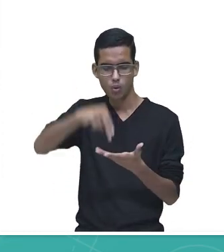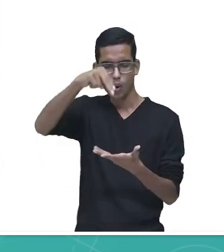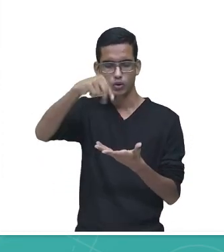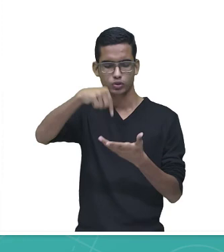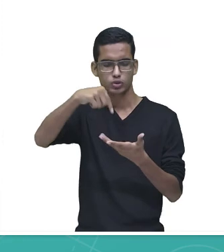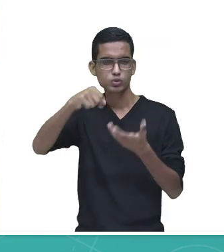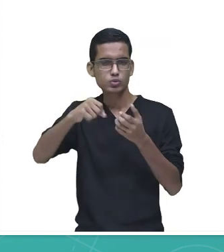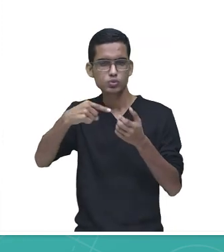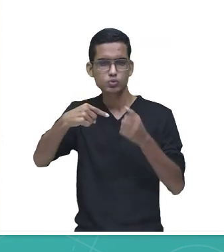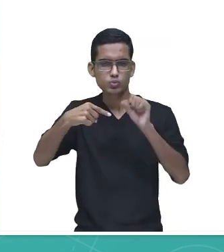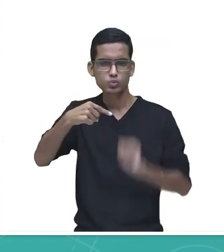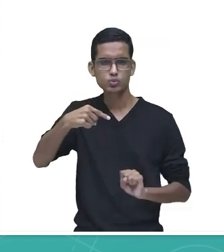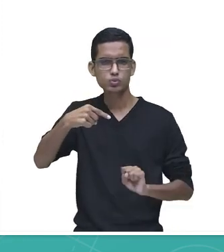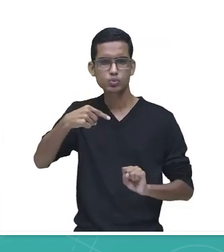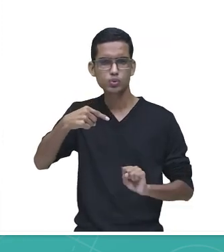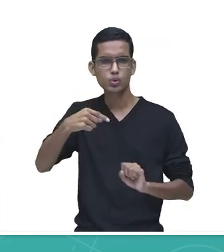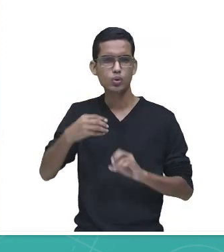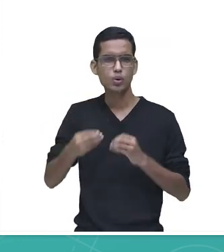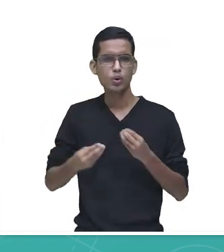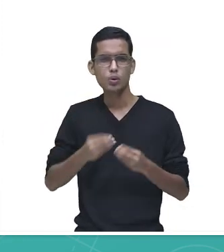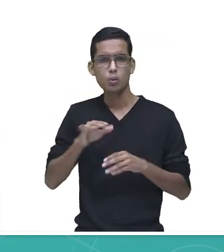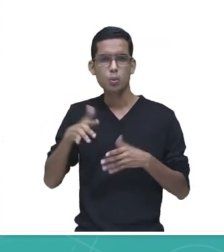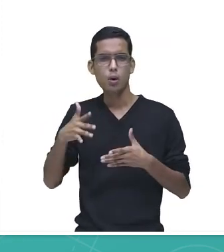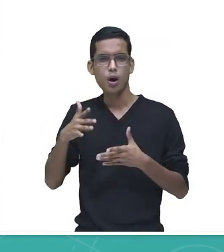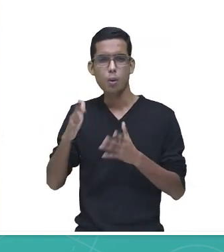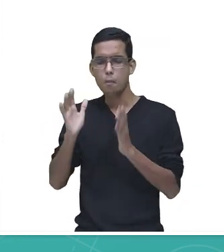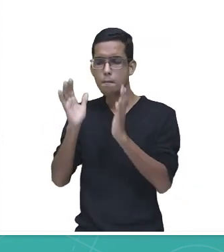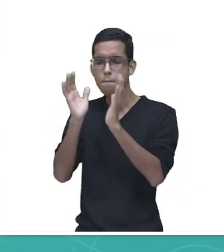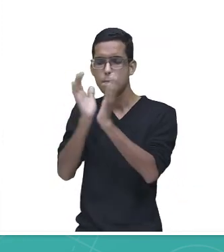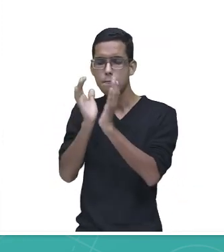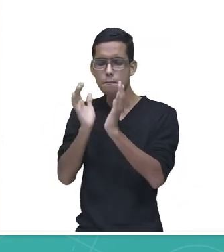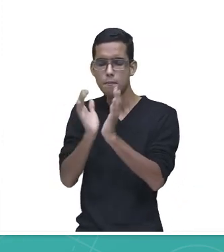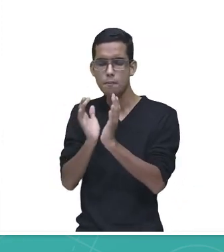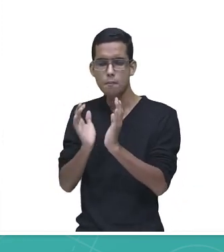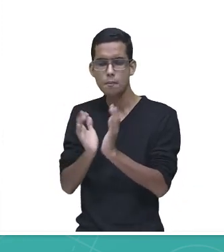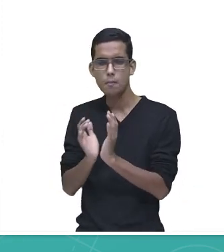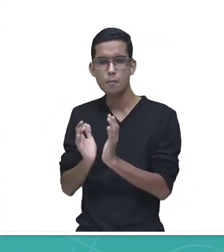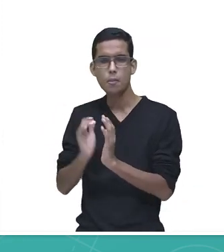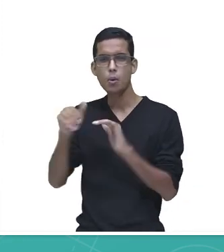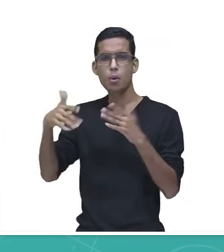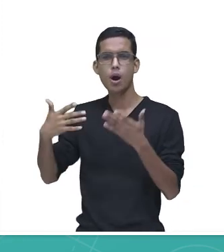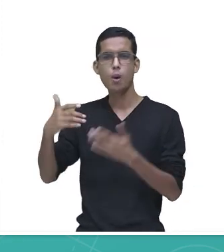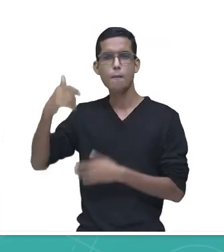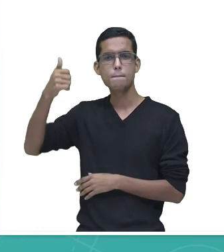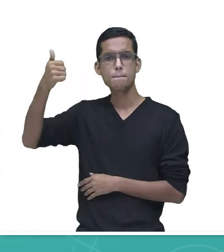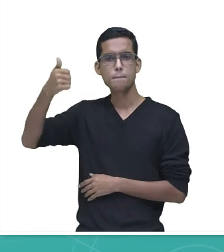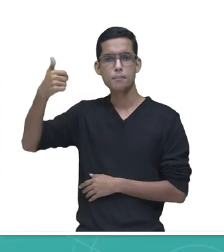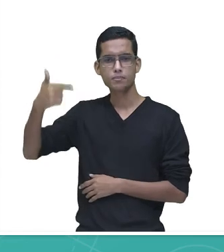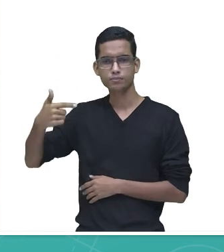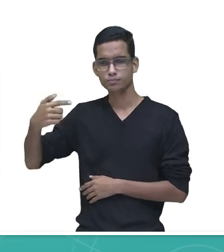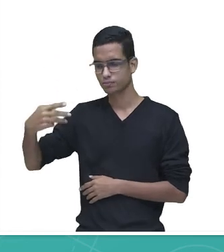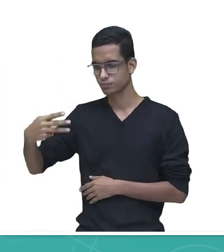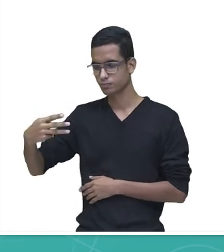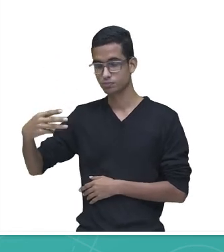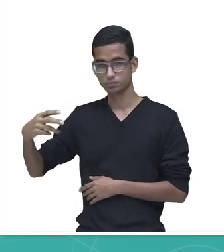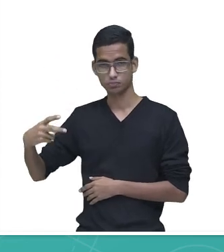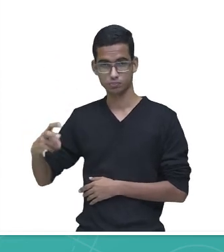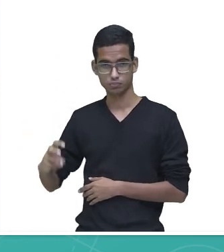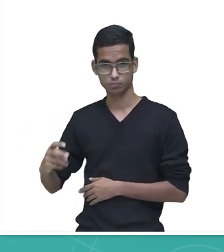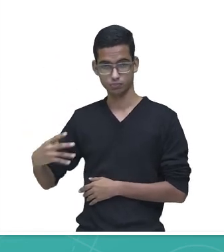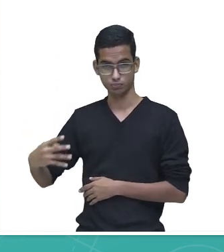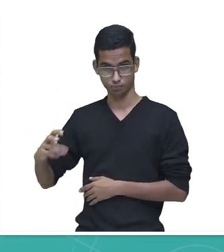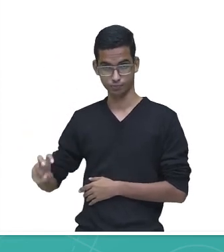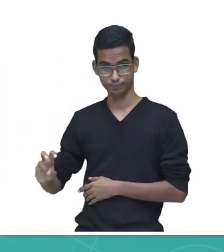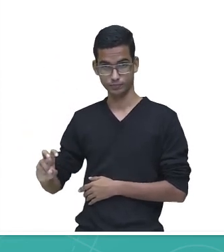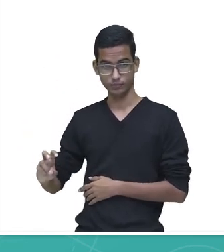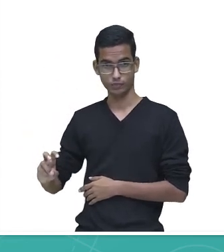países. Como eu falei para você, observa na imagem. Todos os países que estão em azul, tá? Tá vendo azul aí? São